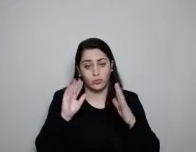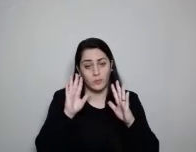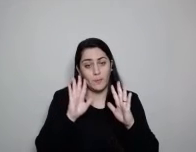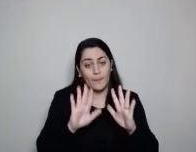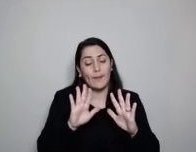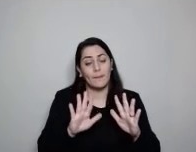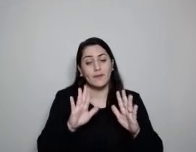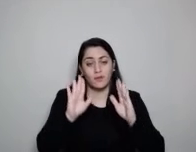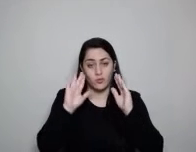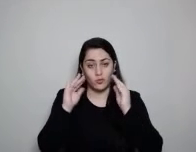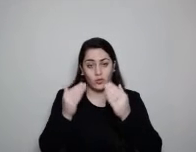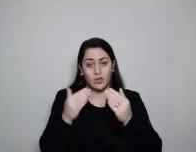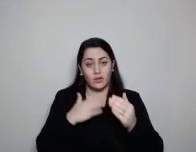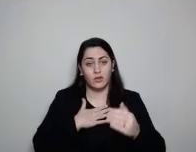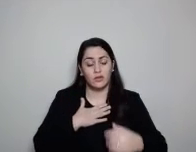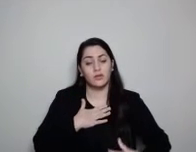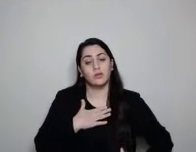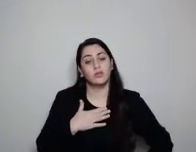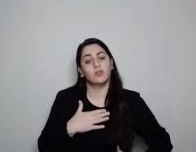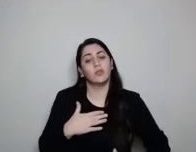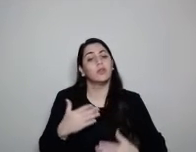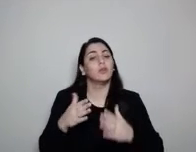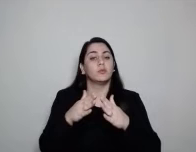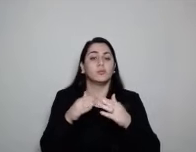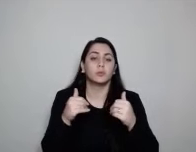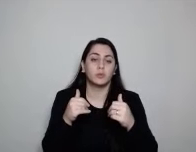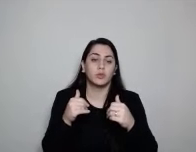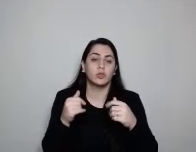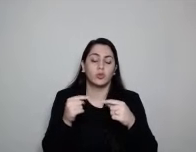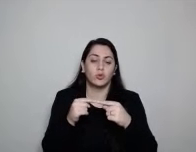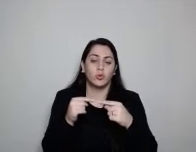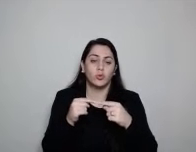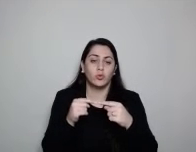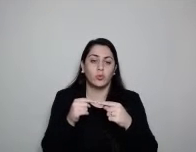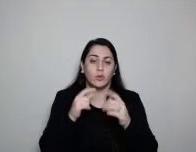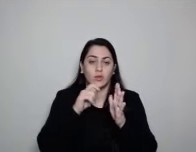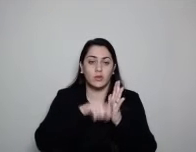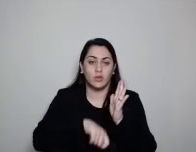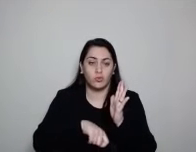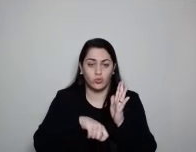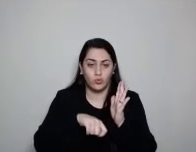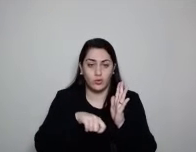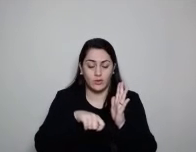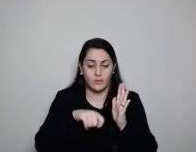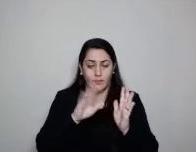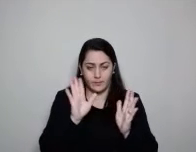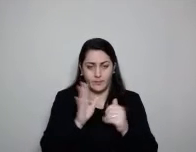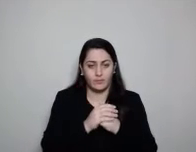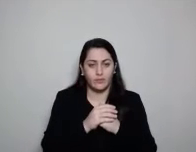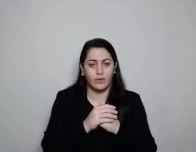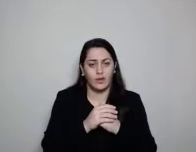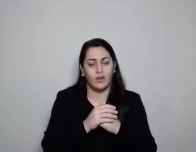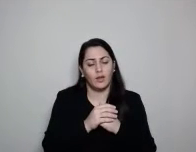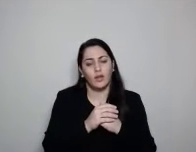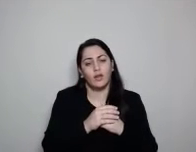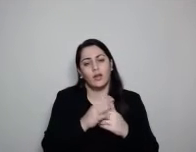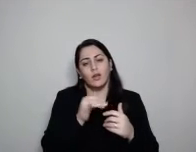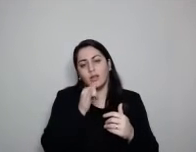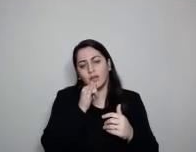ao pedido relacionado à TV por assinatura, porque se trata do pedido de maior monta,